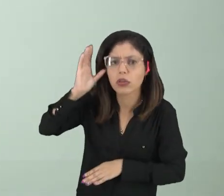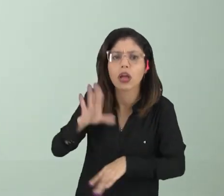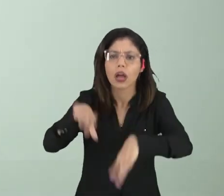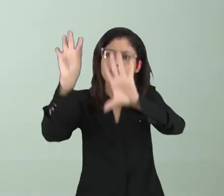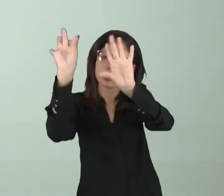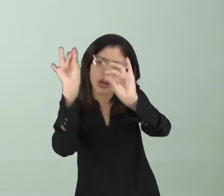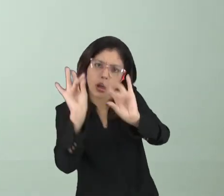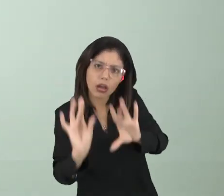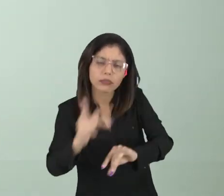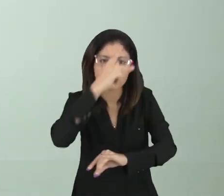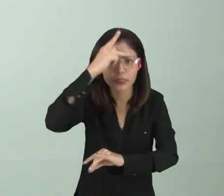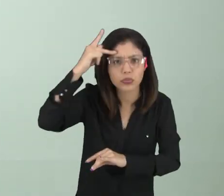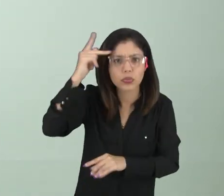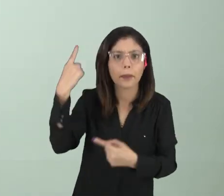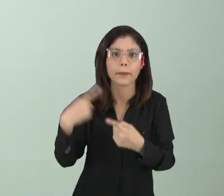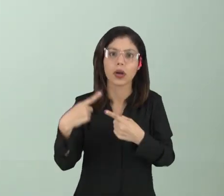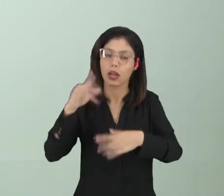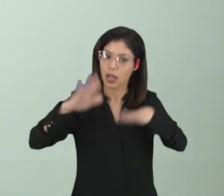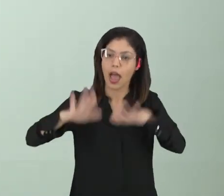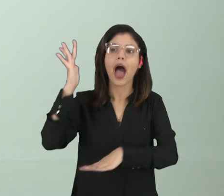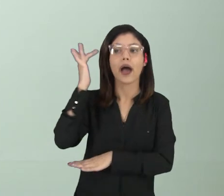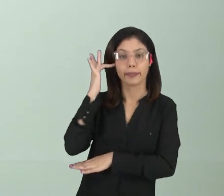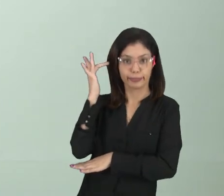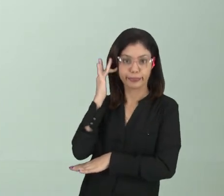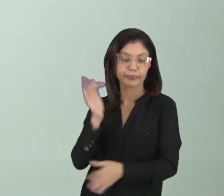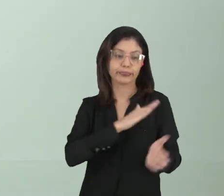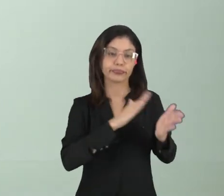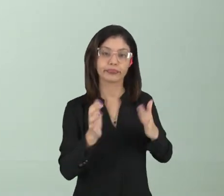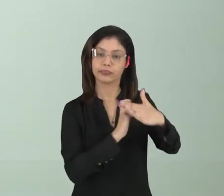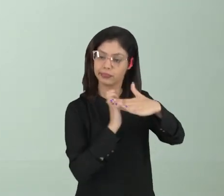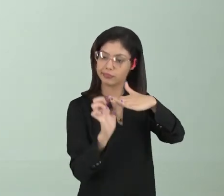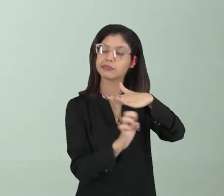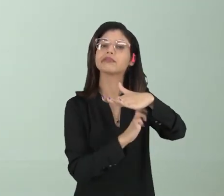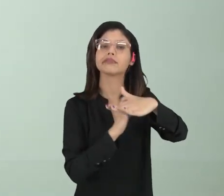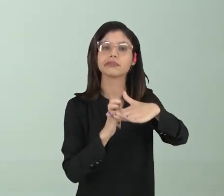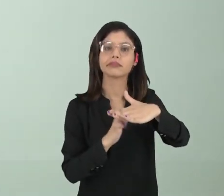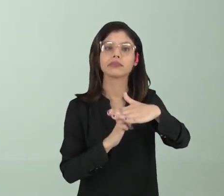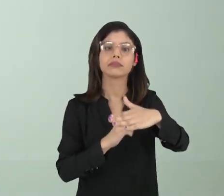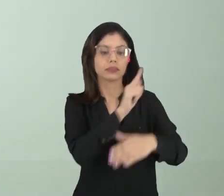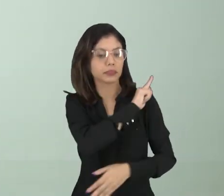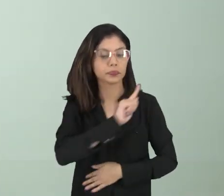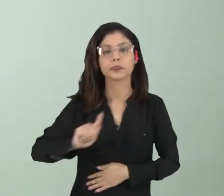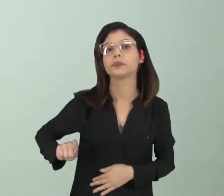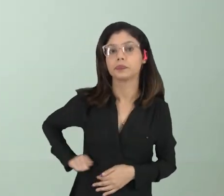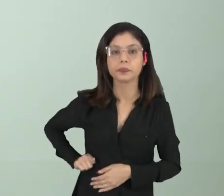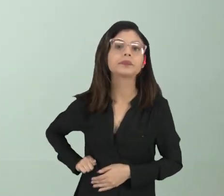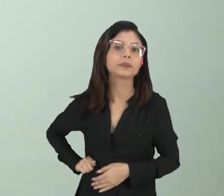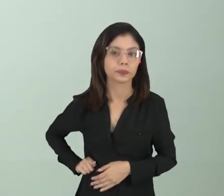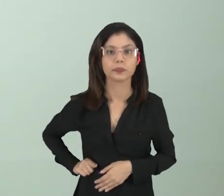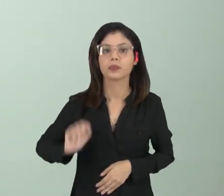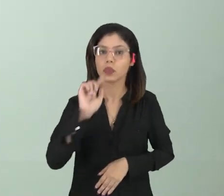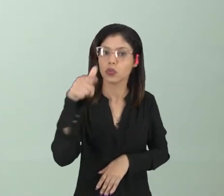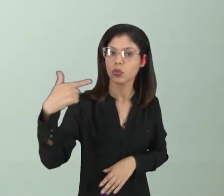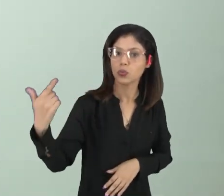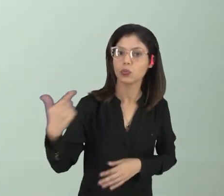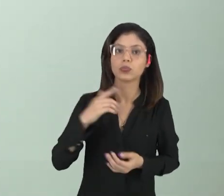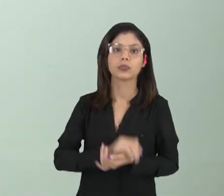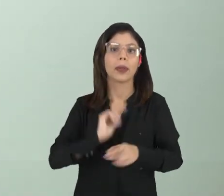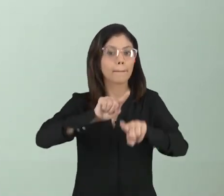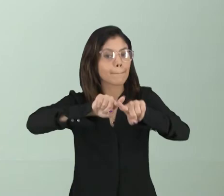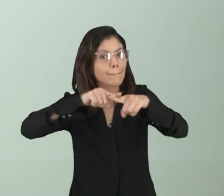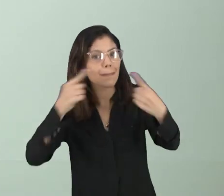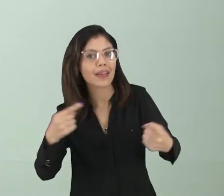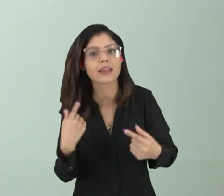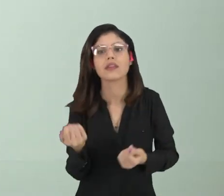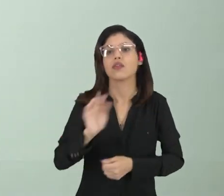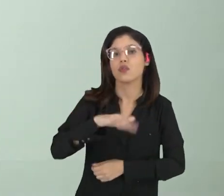de cada indivíduo. A gente acha que precisa partir das empresas, ou do governo, né, ou de outros órgãos.